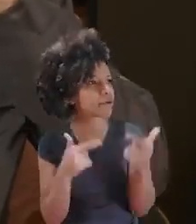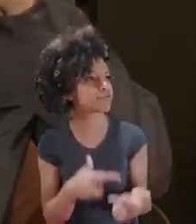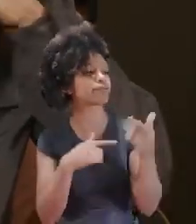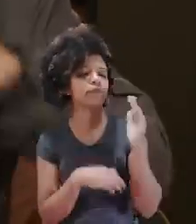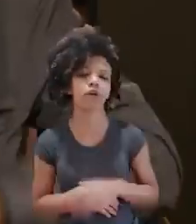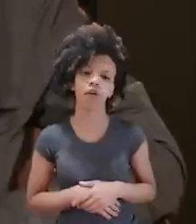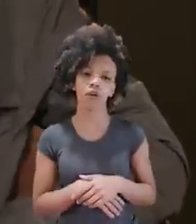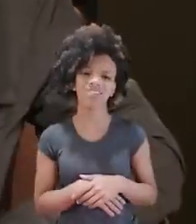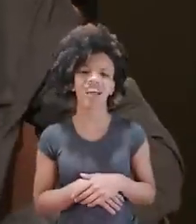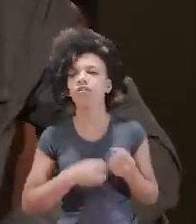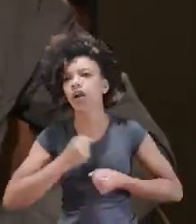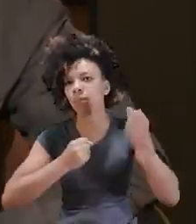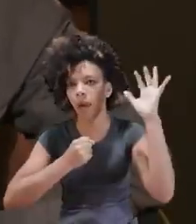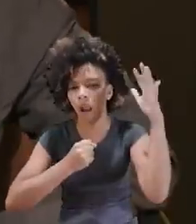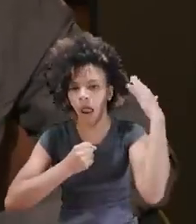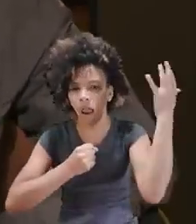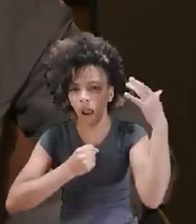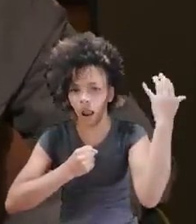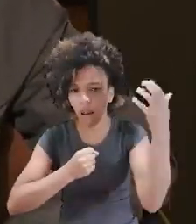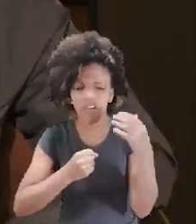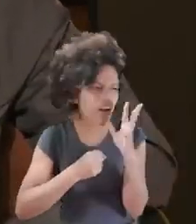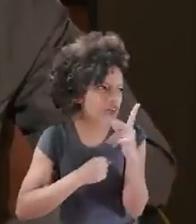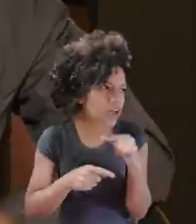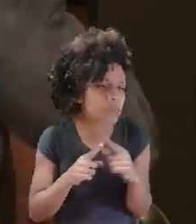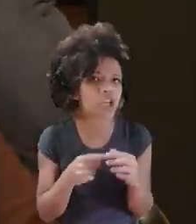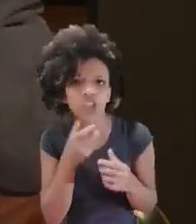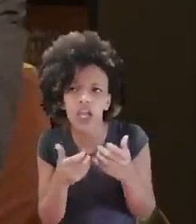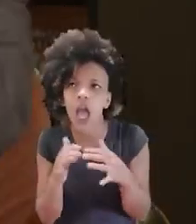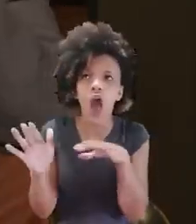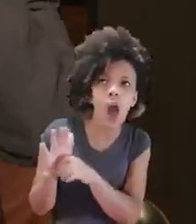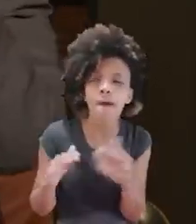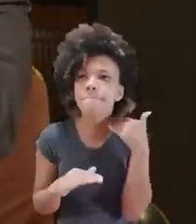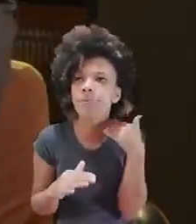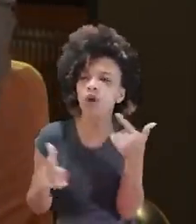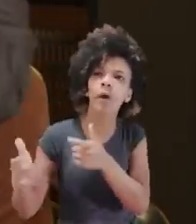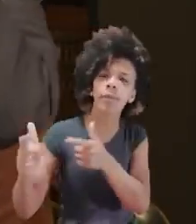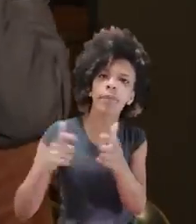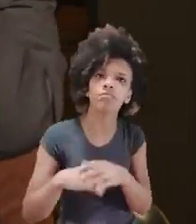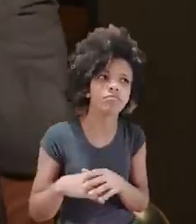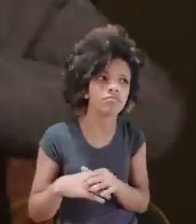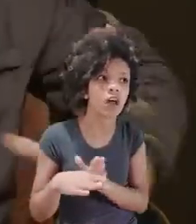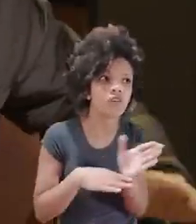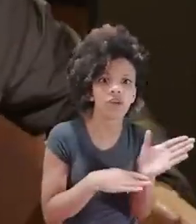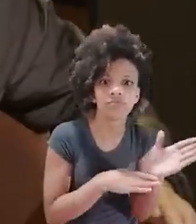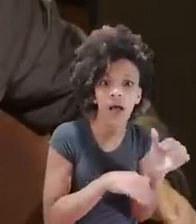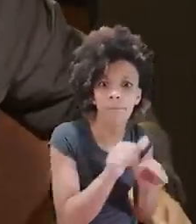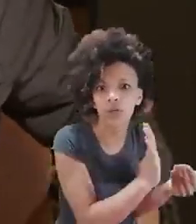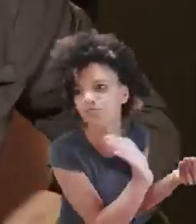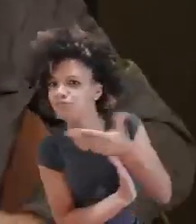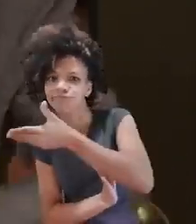Caraca que saco vamos lá só que sabia tudo aí vai devagarzinho tá beleza Não sei que é assaltante rouba o banco deu tiro ficando